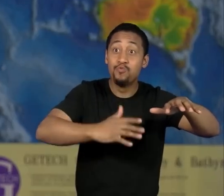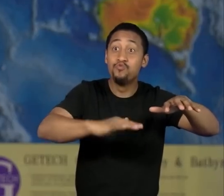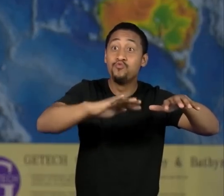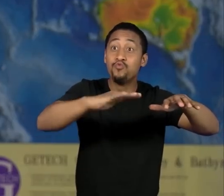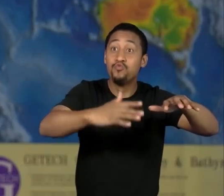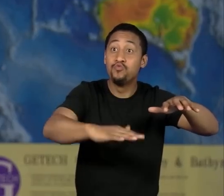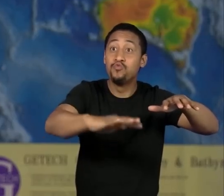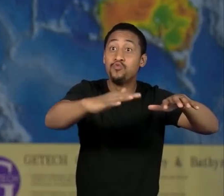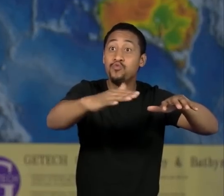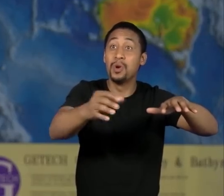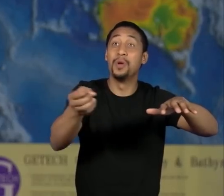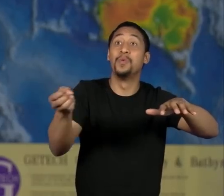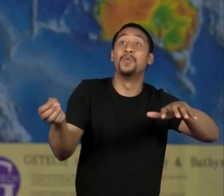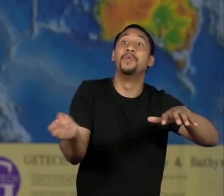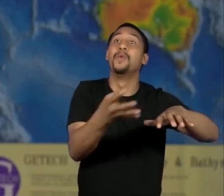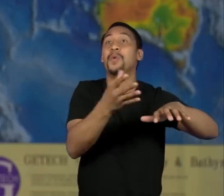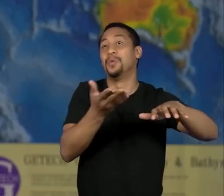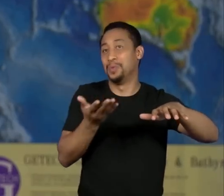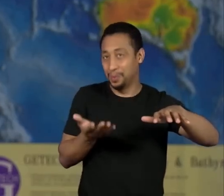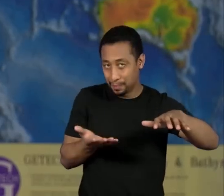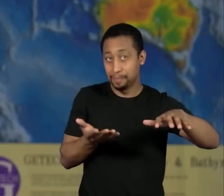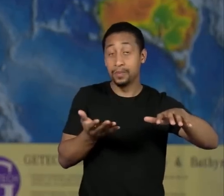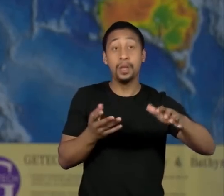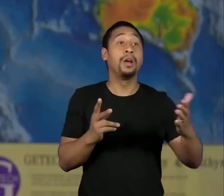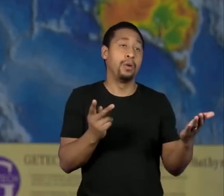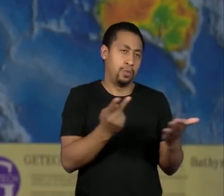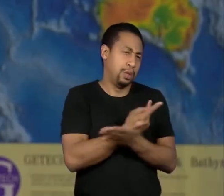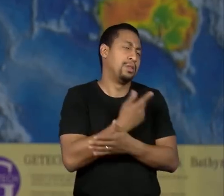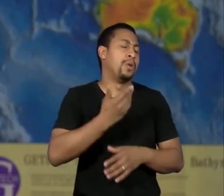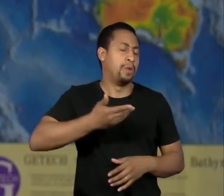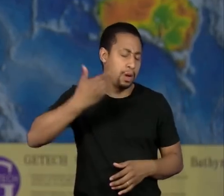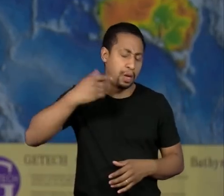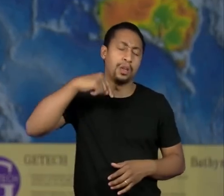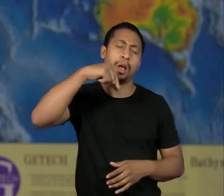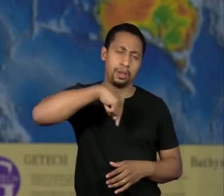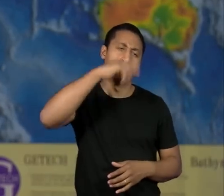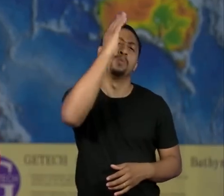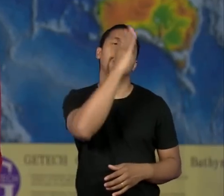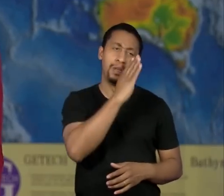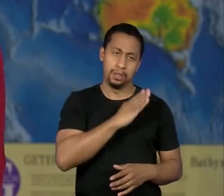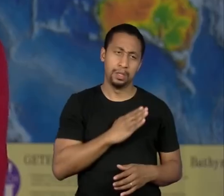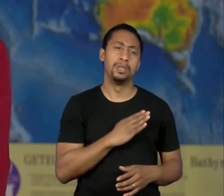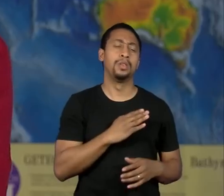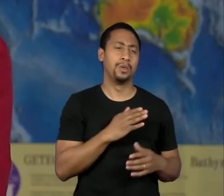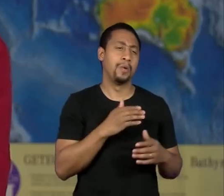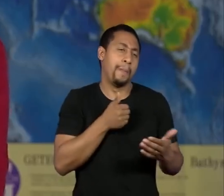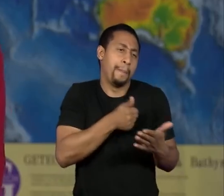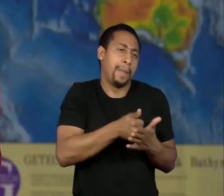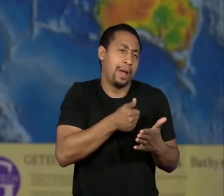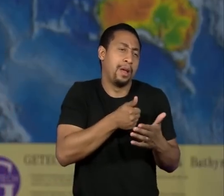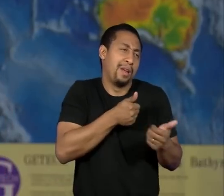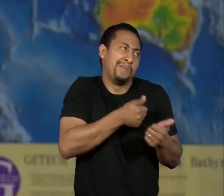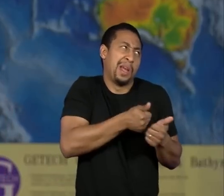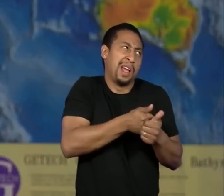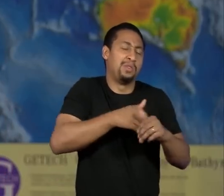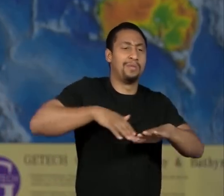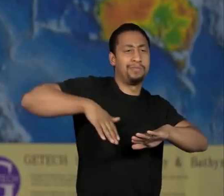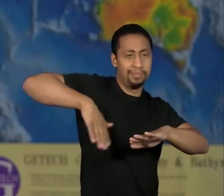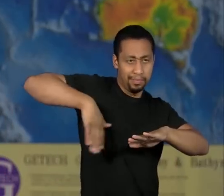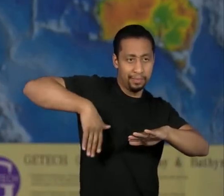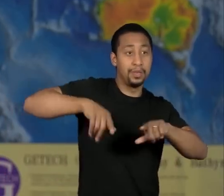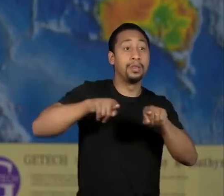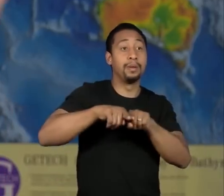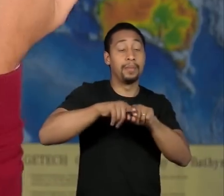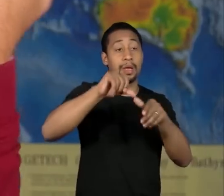investigar diretamente algo que aconteceu no litoral do Brasil, algo que aconteceu, por exemplo, entre a Europa e a América do